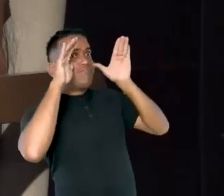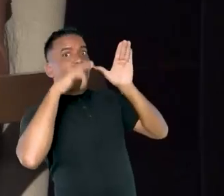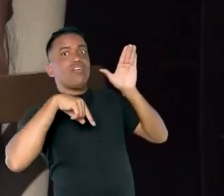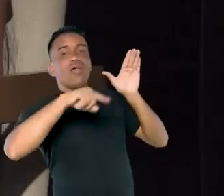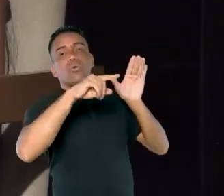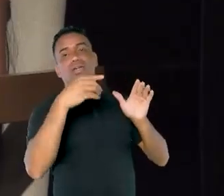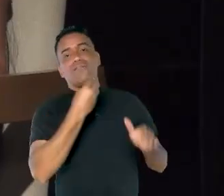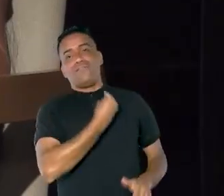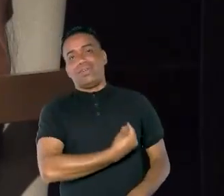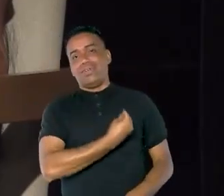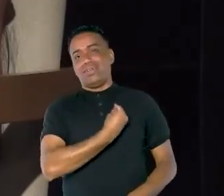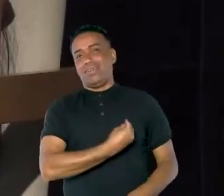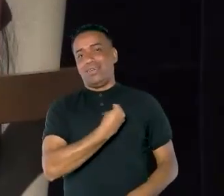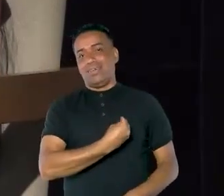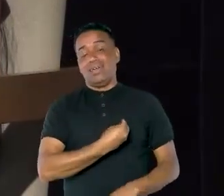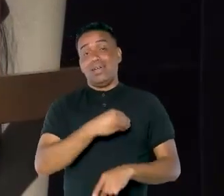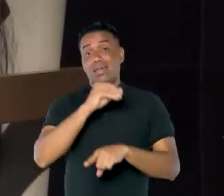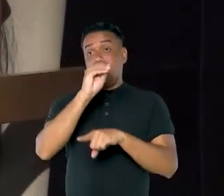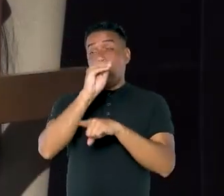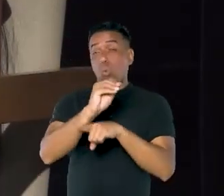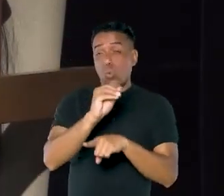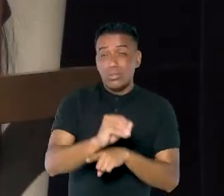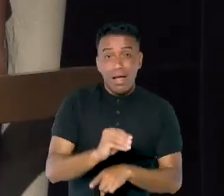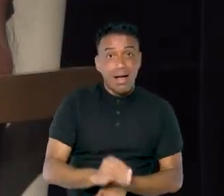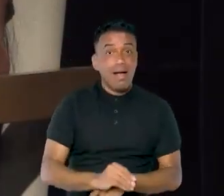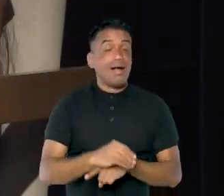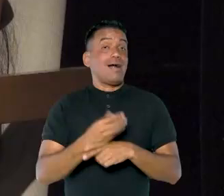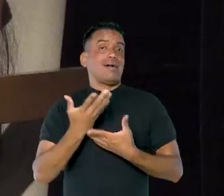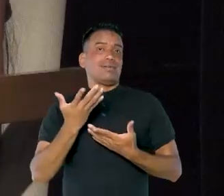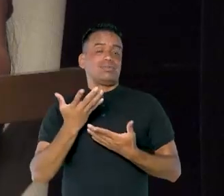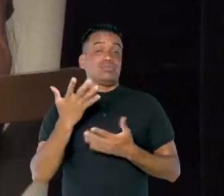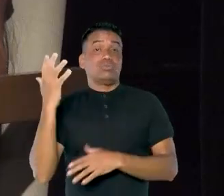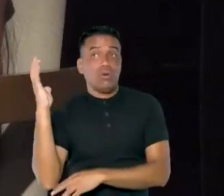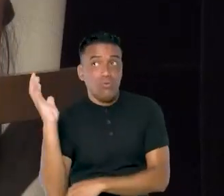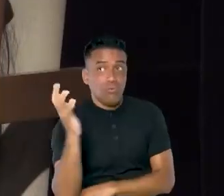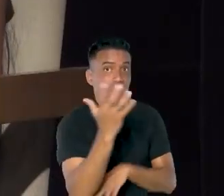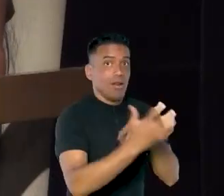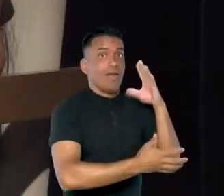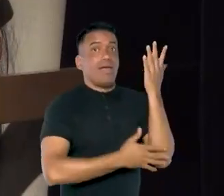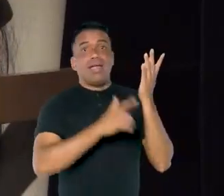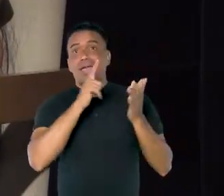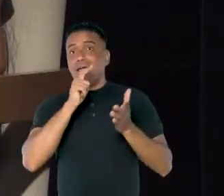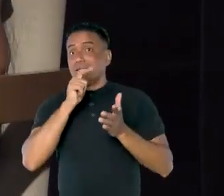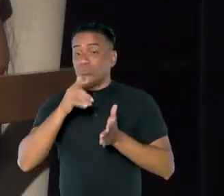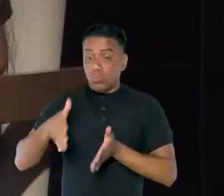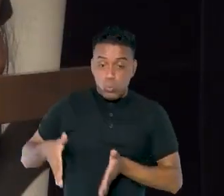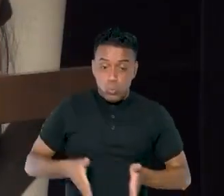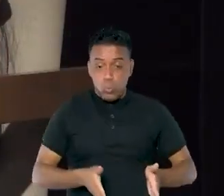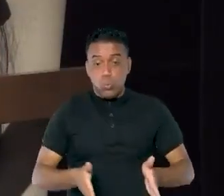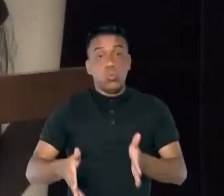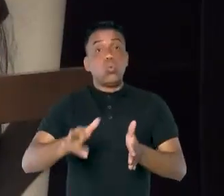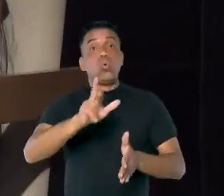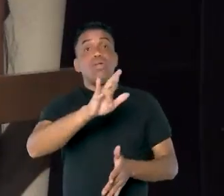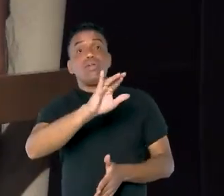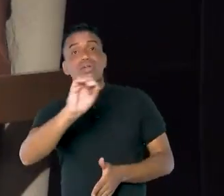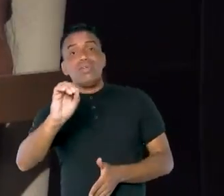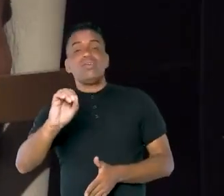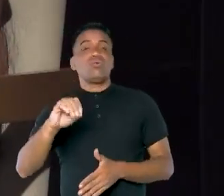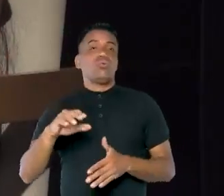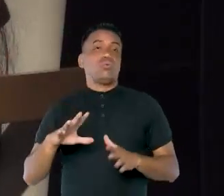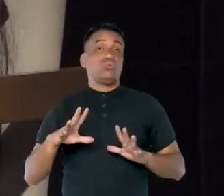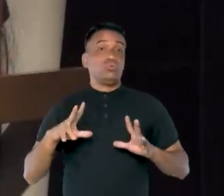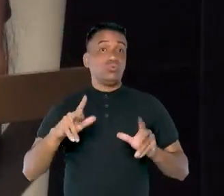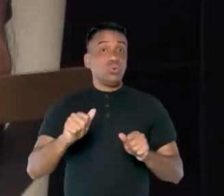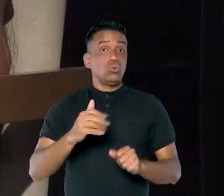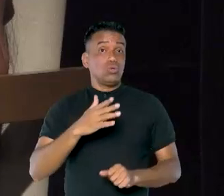redor é o nosso cuidado, é o nosso resguardo, né? Então, a floresta, o rio, né, a mata, elas